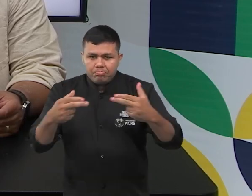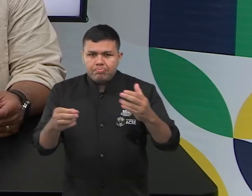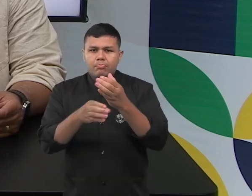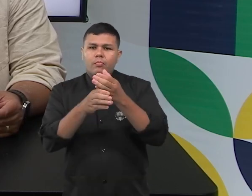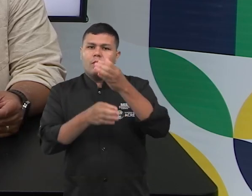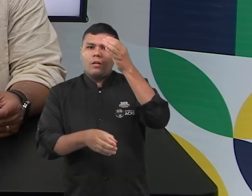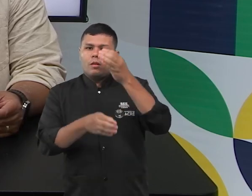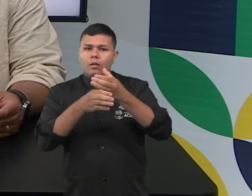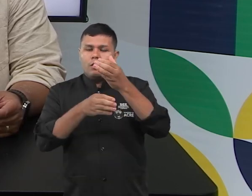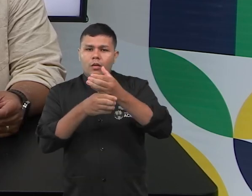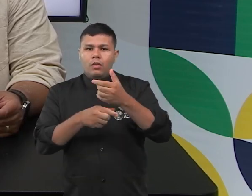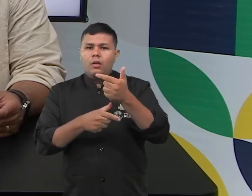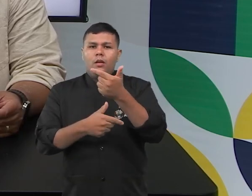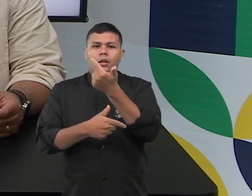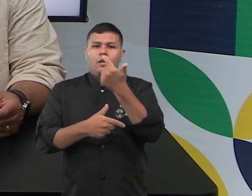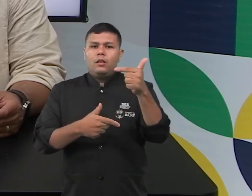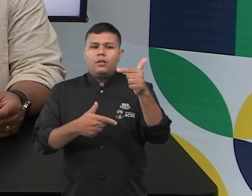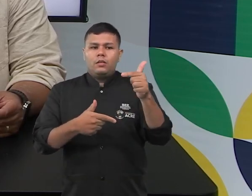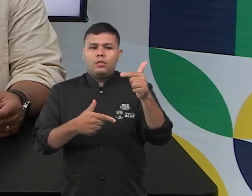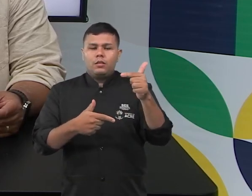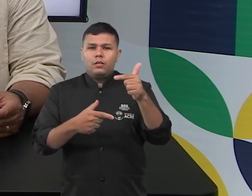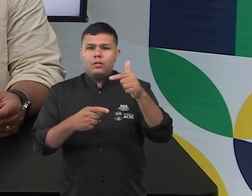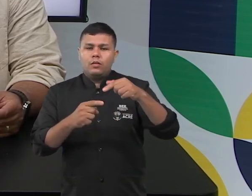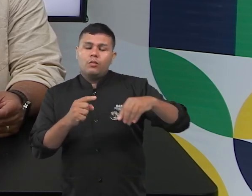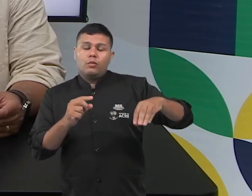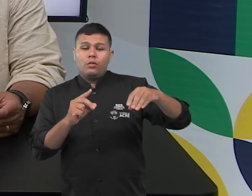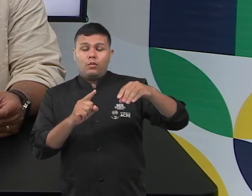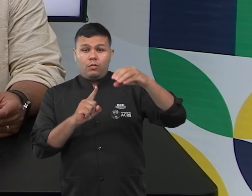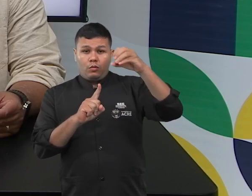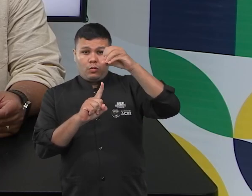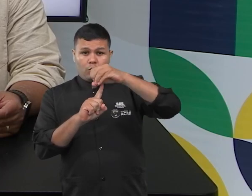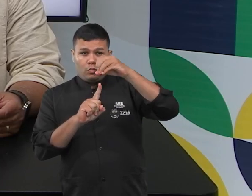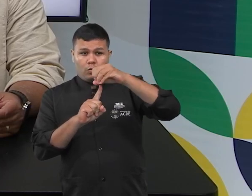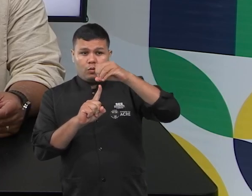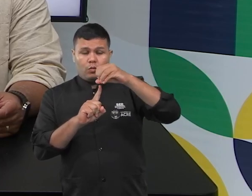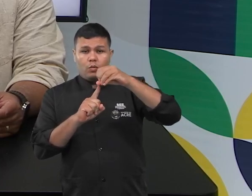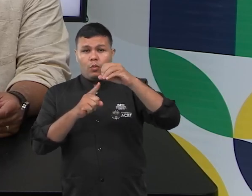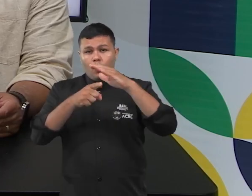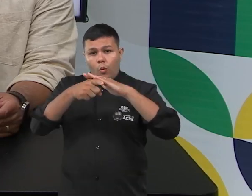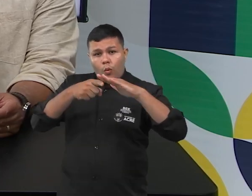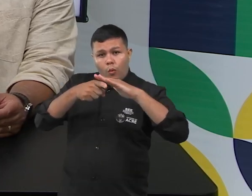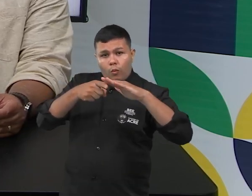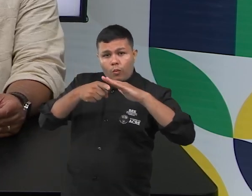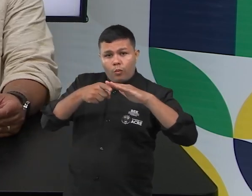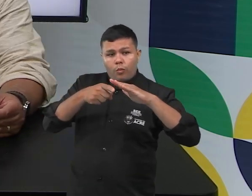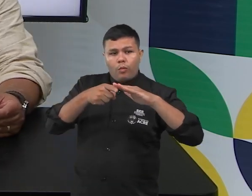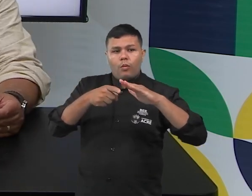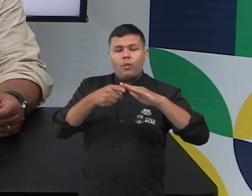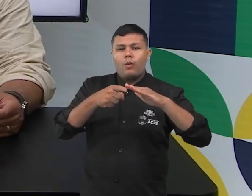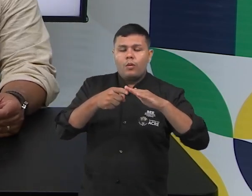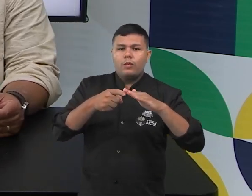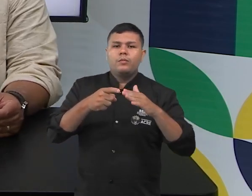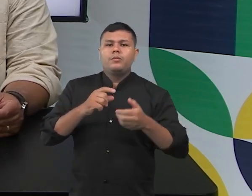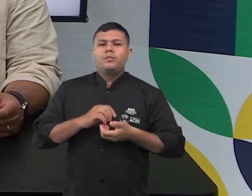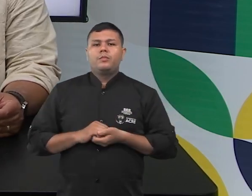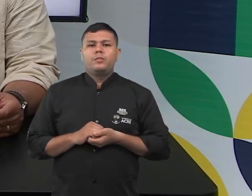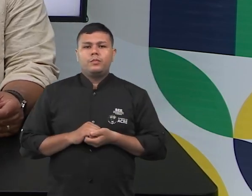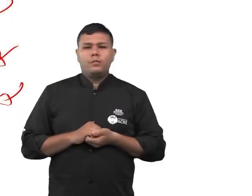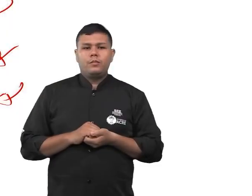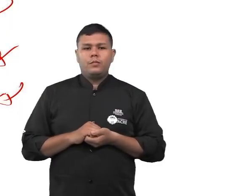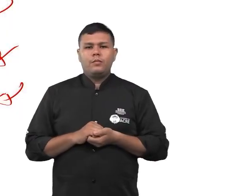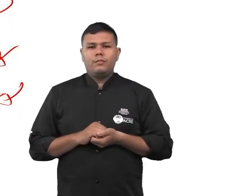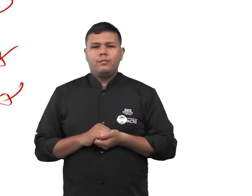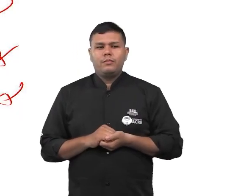não têm vértice, ok? Com exceção do cone, que tem um vértice, porém não tem as suas arestas. Porém, por isso não é chamado de poliedro regular, tá bom? Vamos